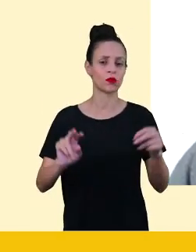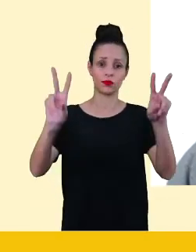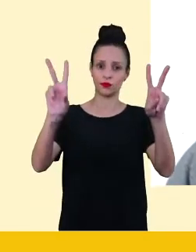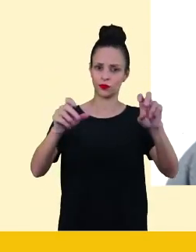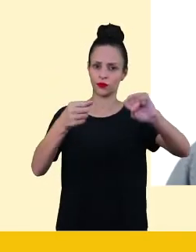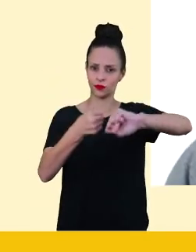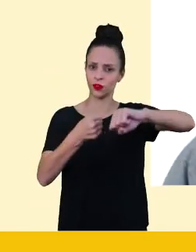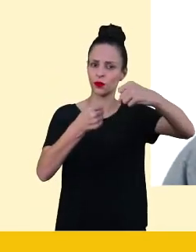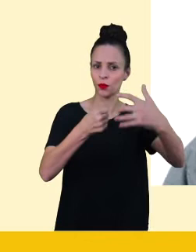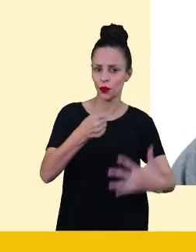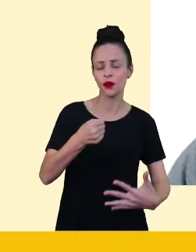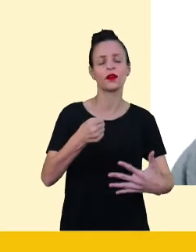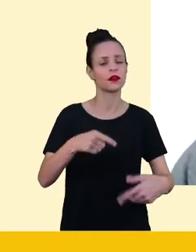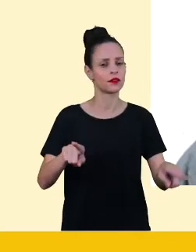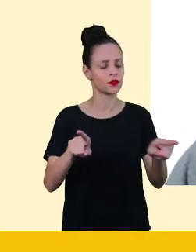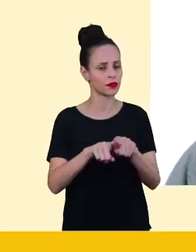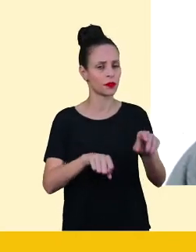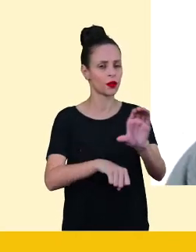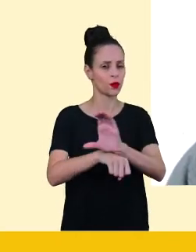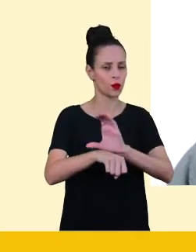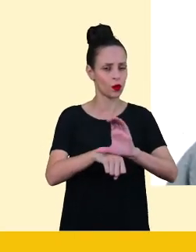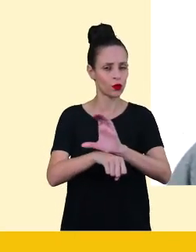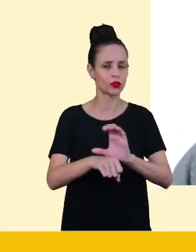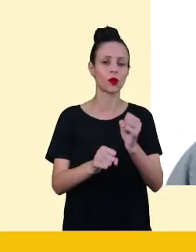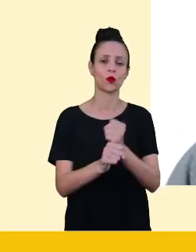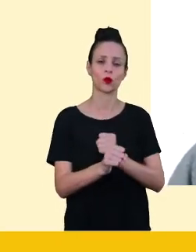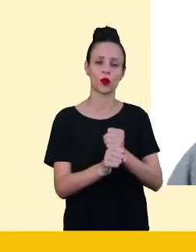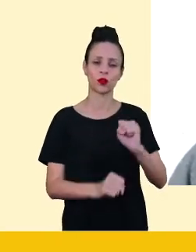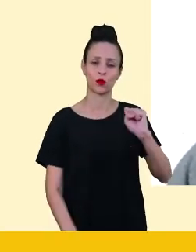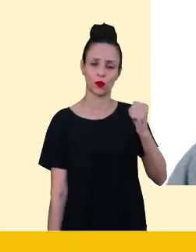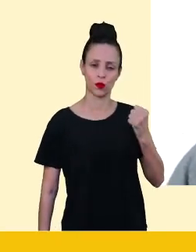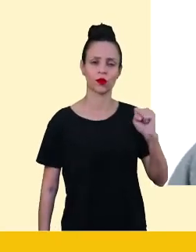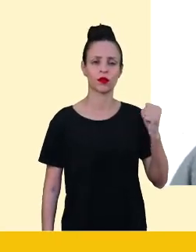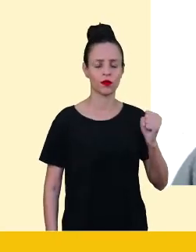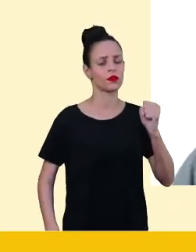democracia, da Constituição de 88, a gente começou também a ter um pouco